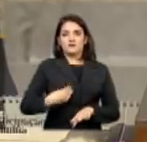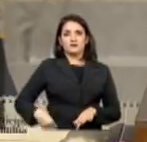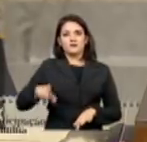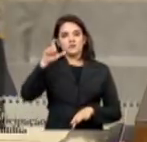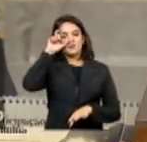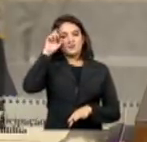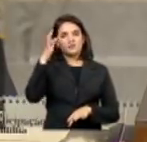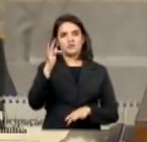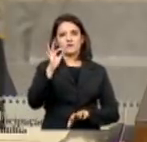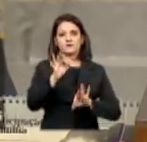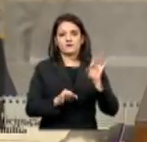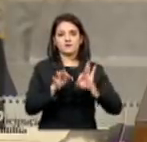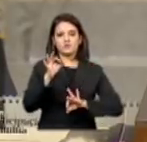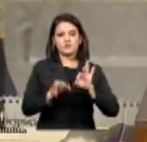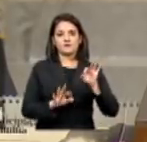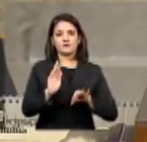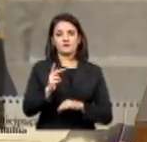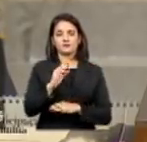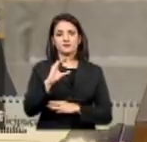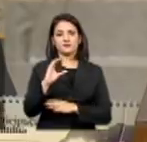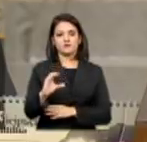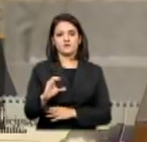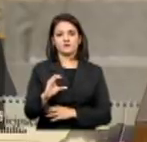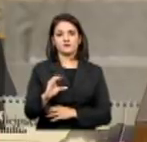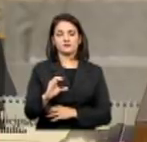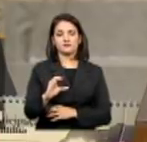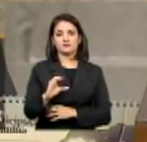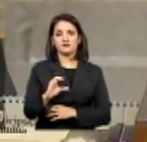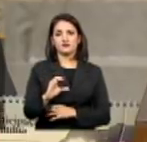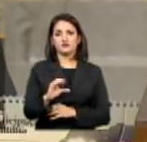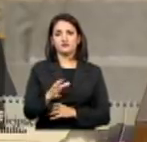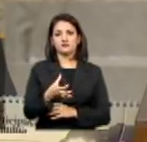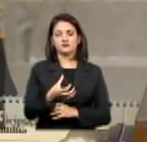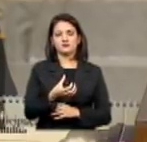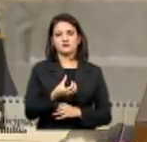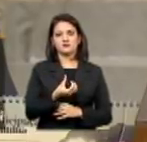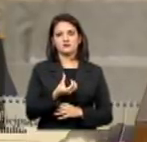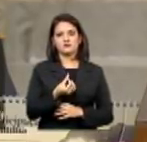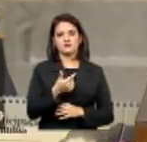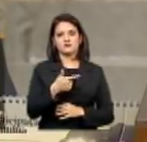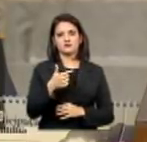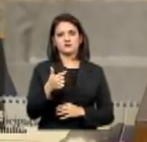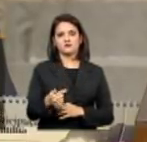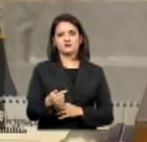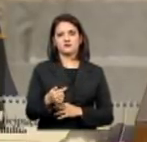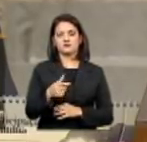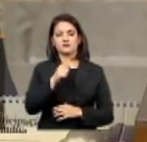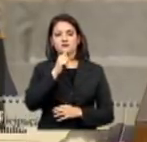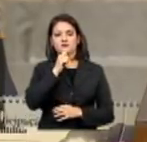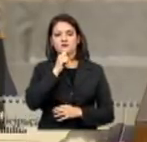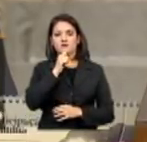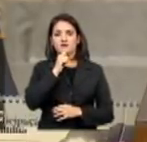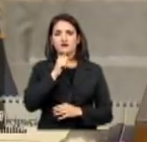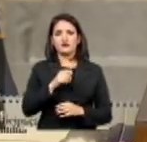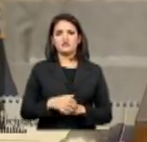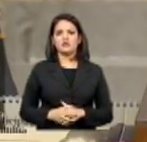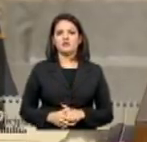hc 157 627 tal tema jamais havia sido enfrentado pelo colegiado